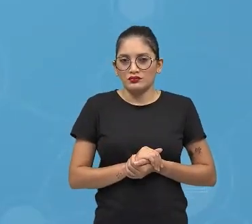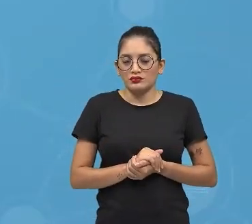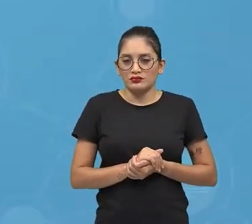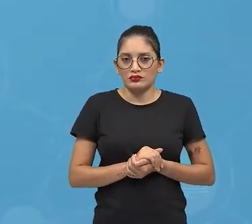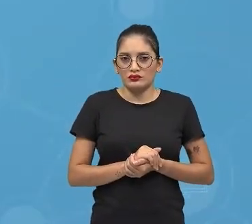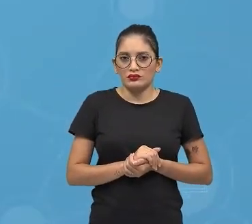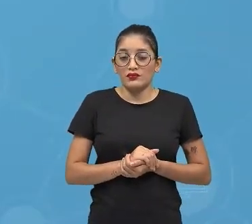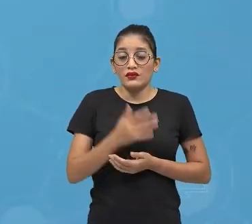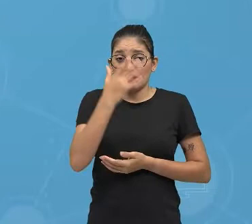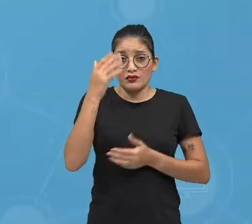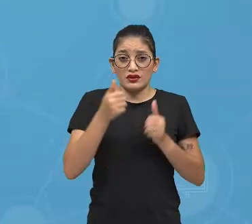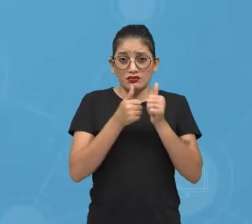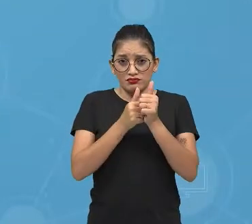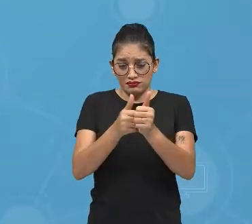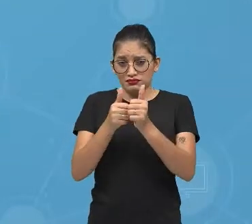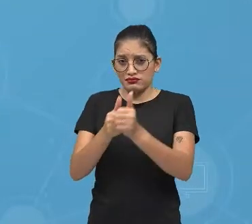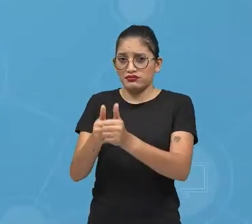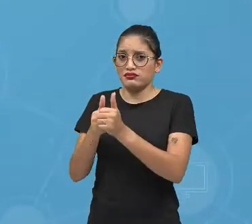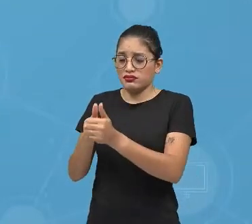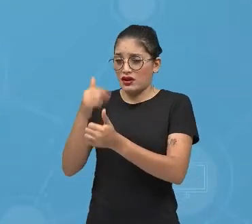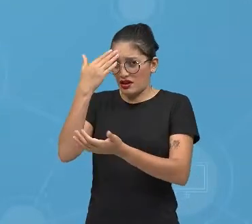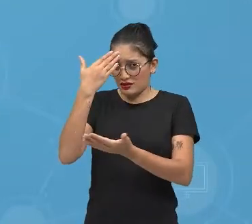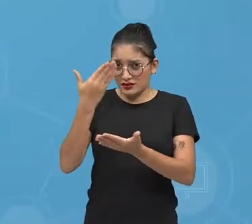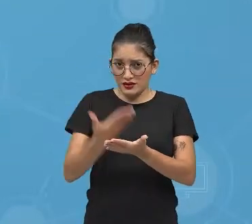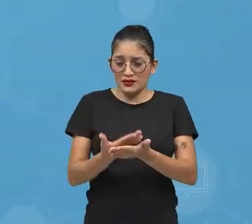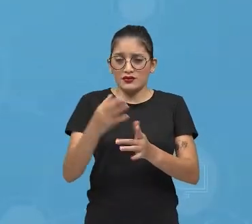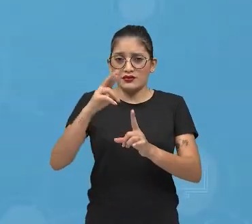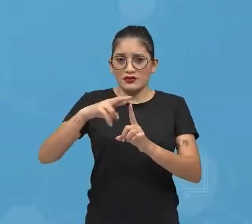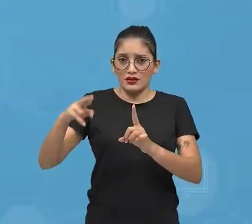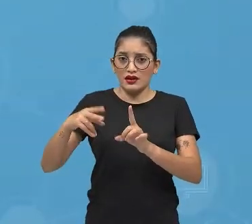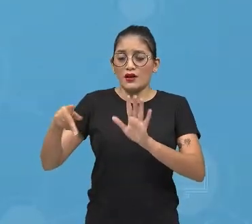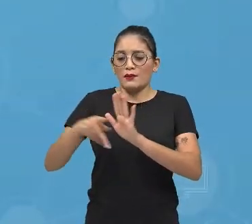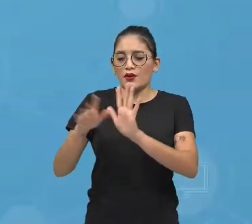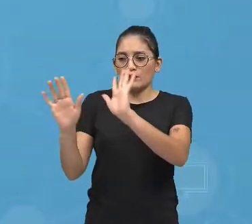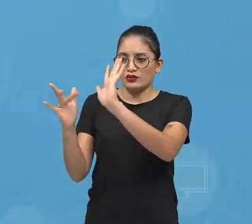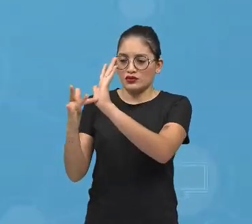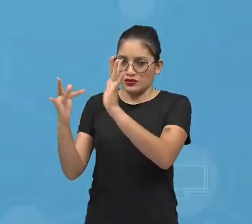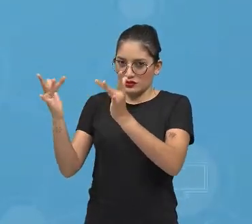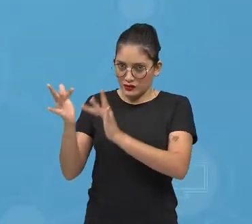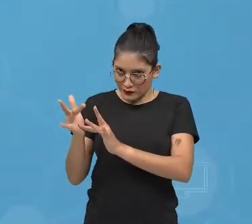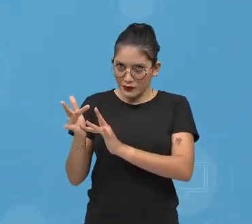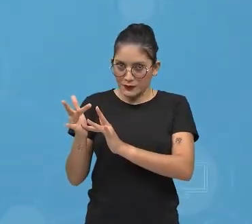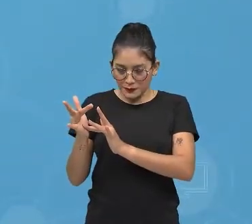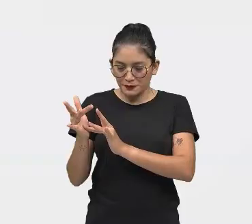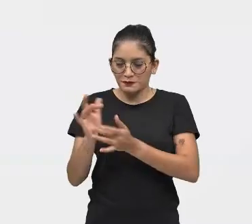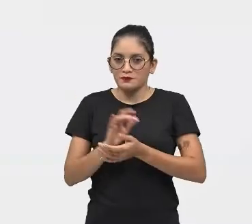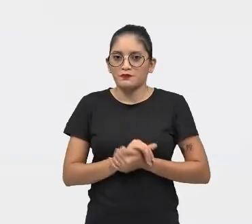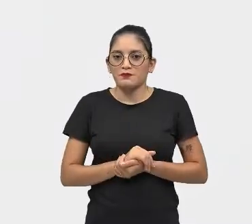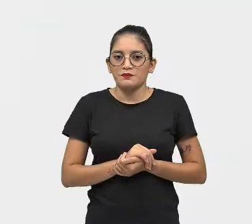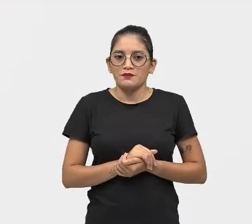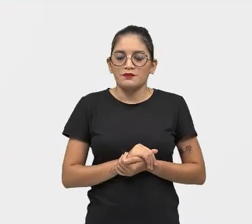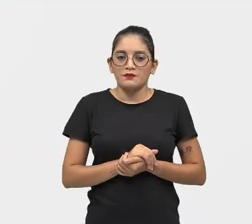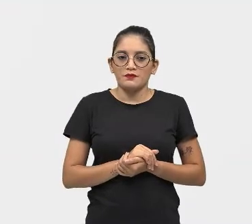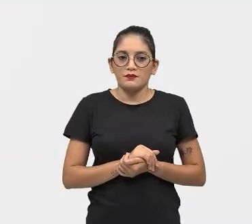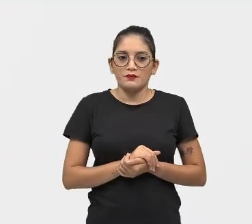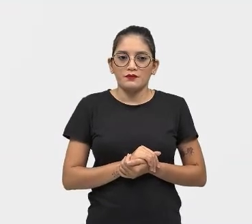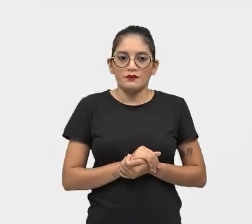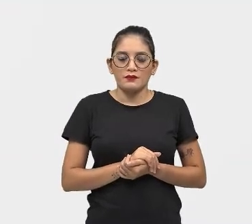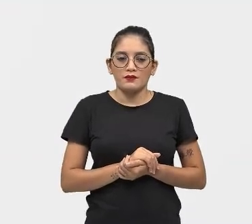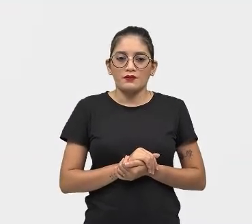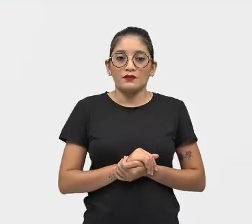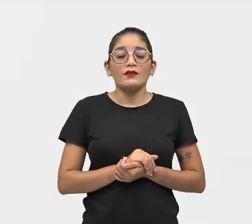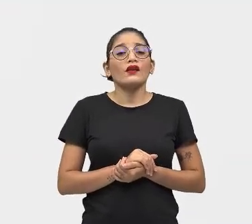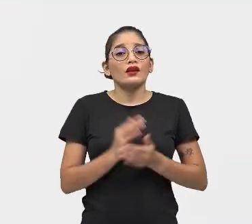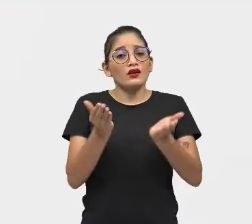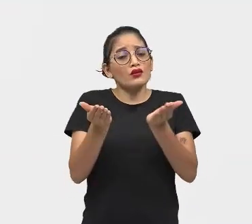são os seguidores que professam essa religião de Jesus Cristo. É considerado, para